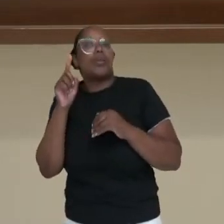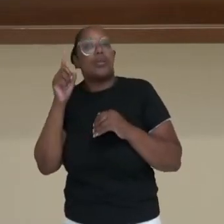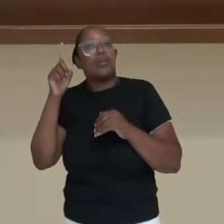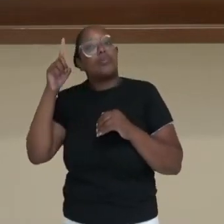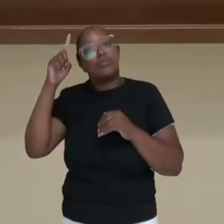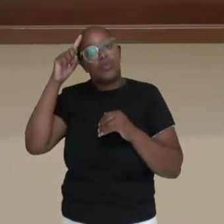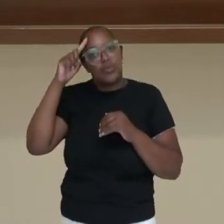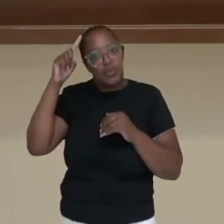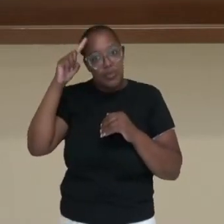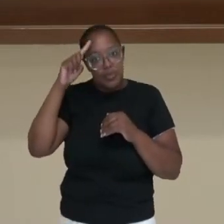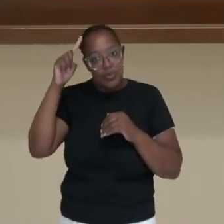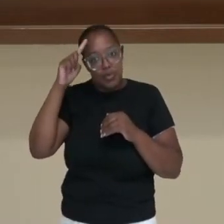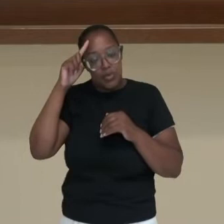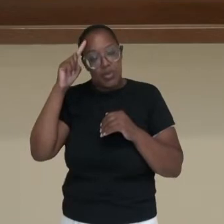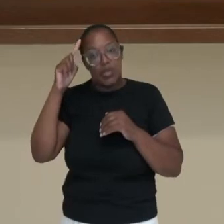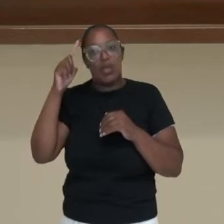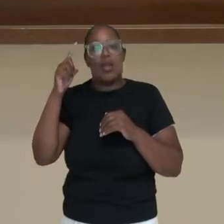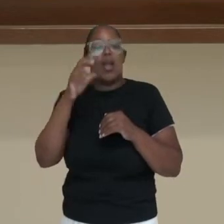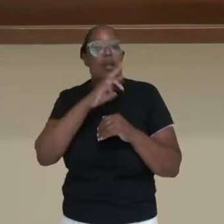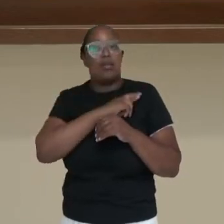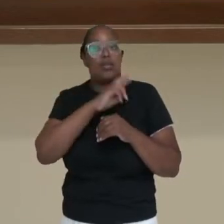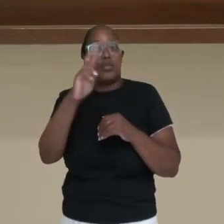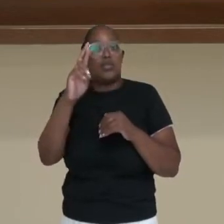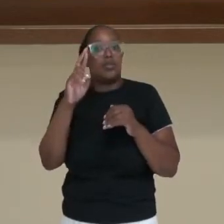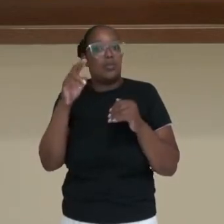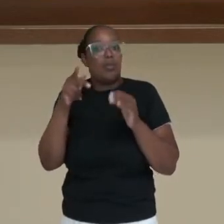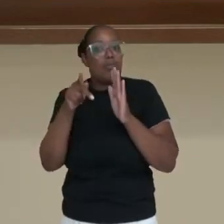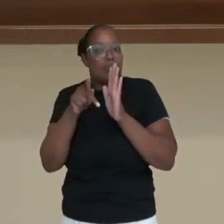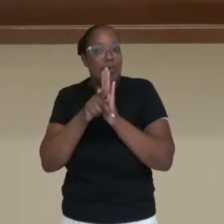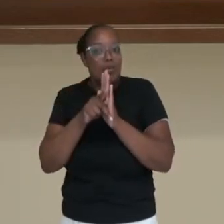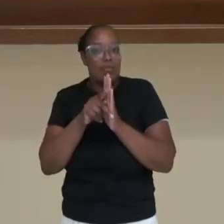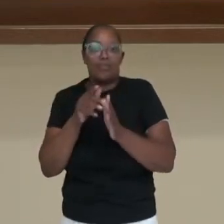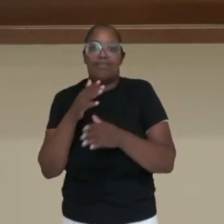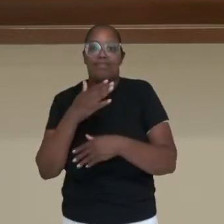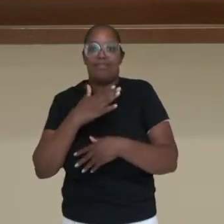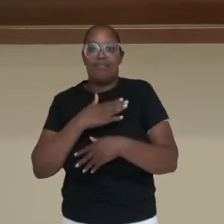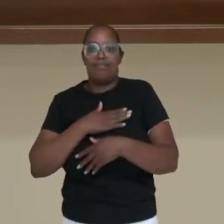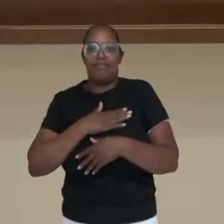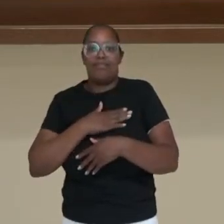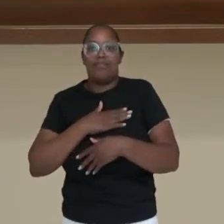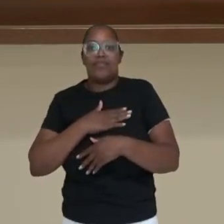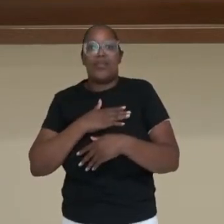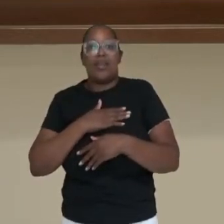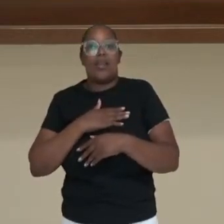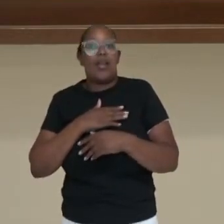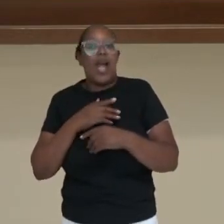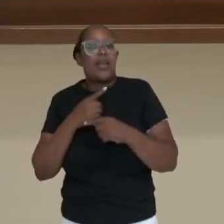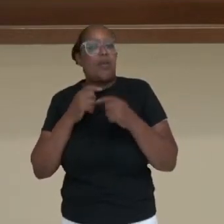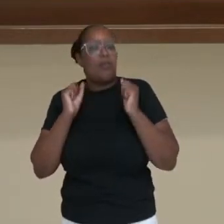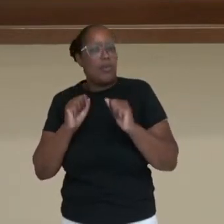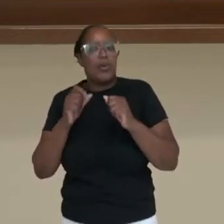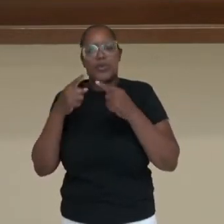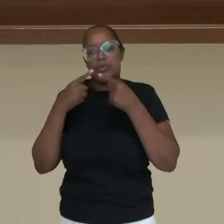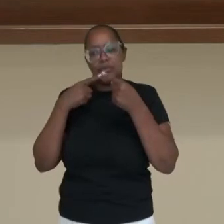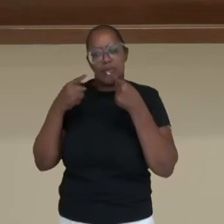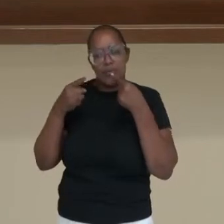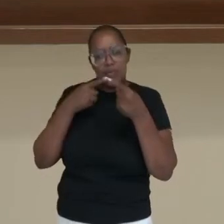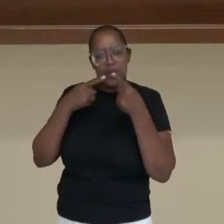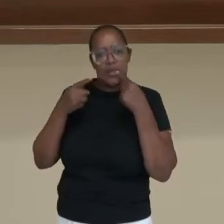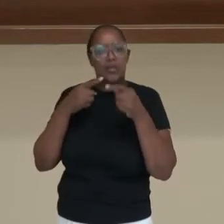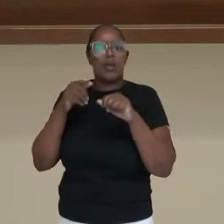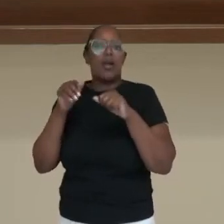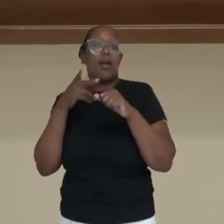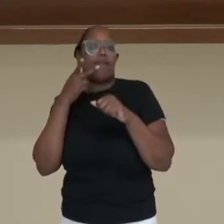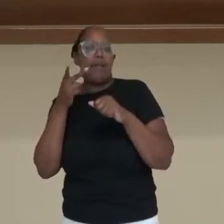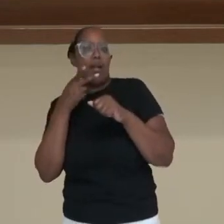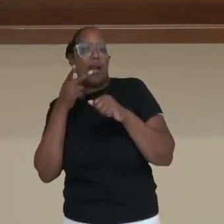meu ser religioso. Dentro de uma esfera pública, eu conheço tudo, né, eu debato tudo, e nada pode ser imposto